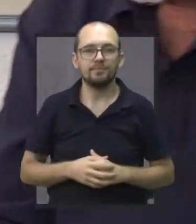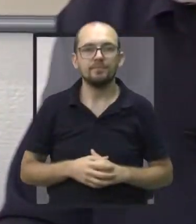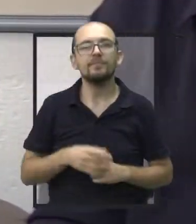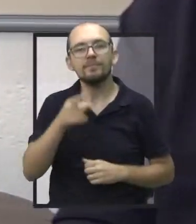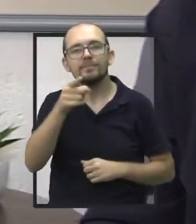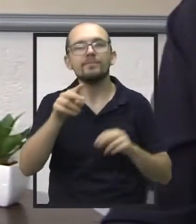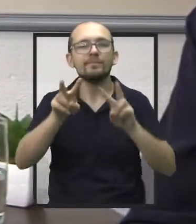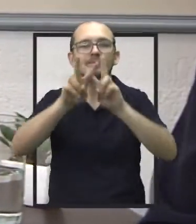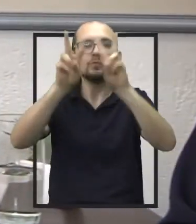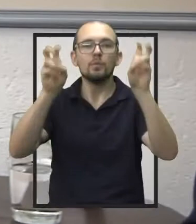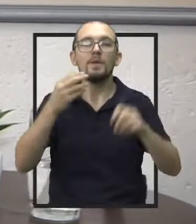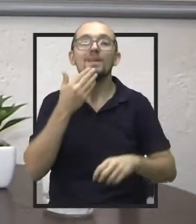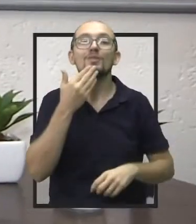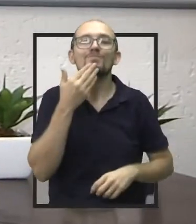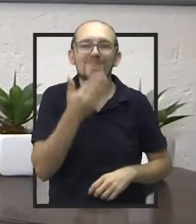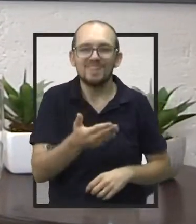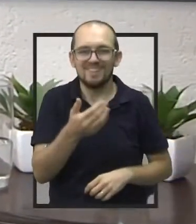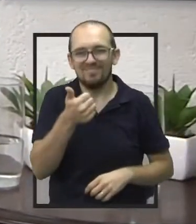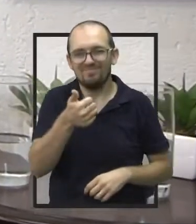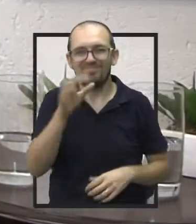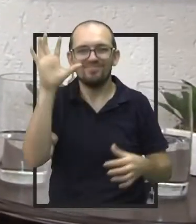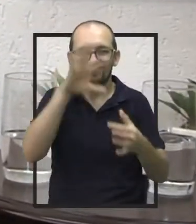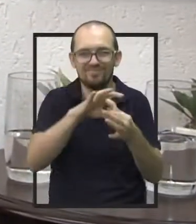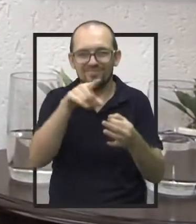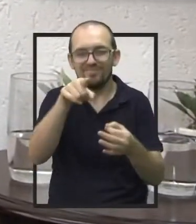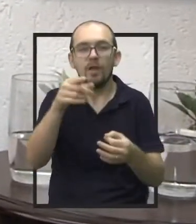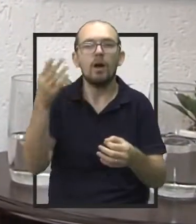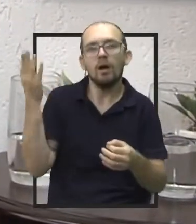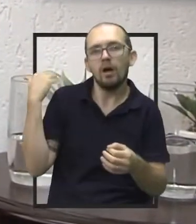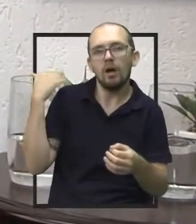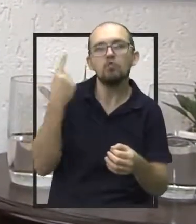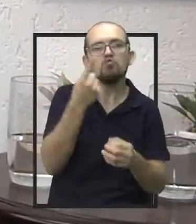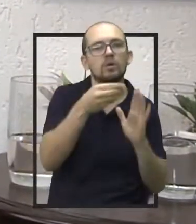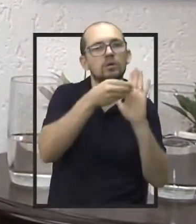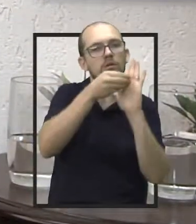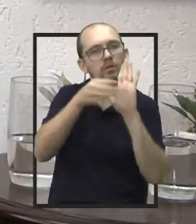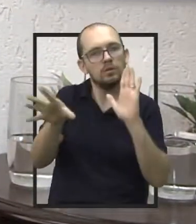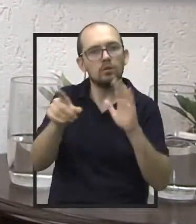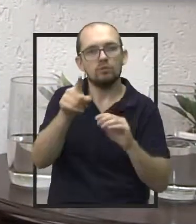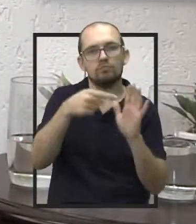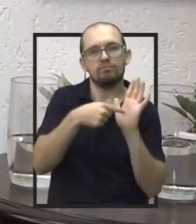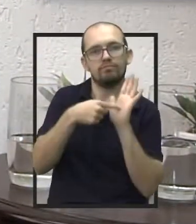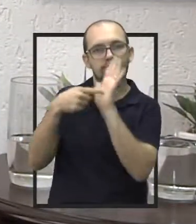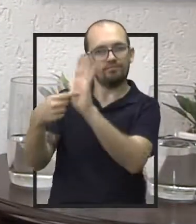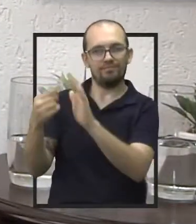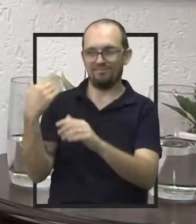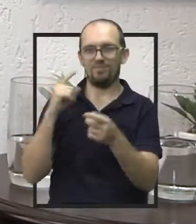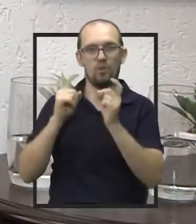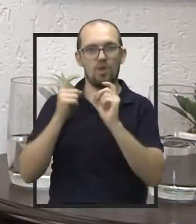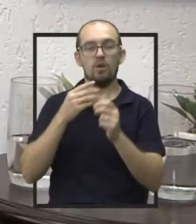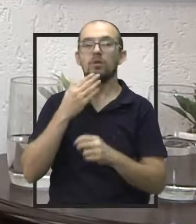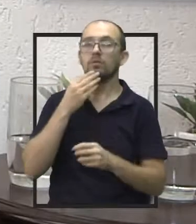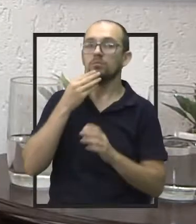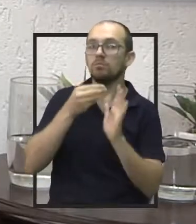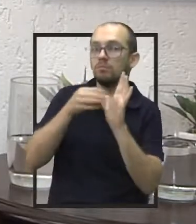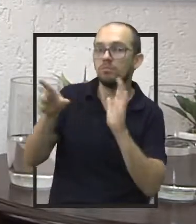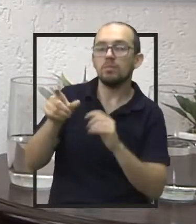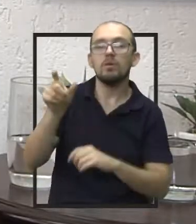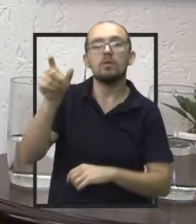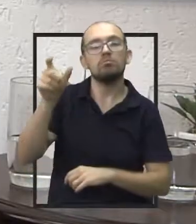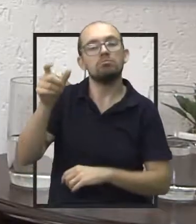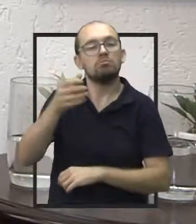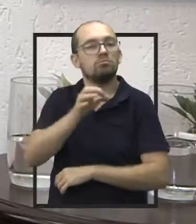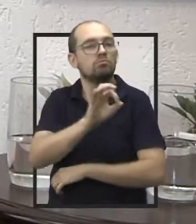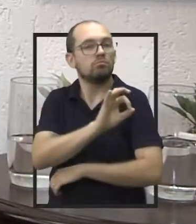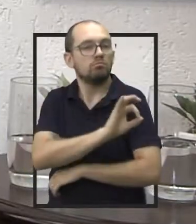disso a licitação de moradores já apresenta uma indicação na última sessão ordinária para que o prefeito a prefeitura proceda em 3d uma faixa